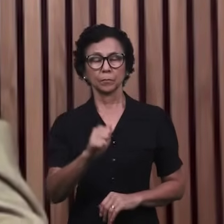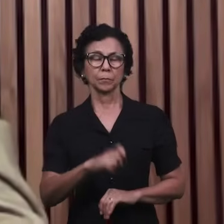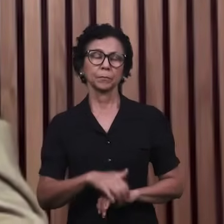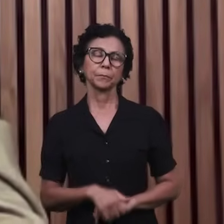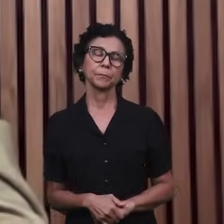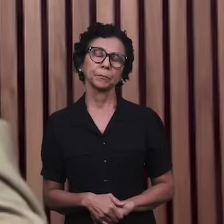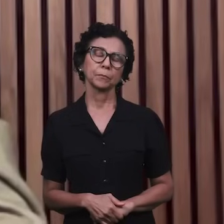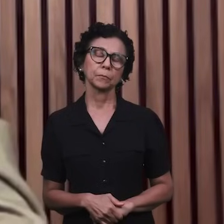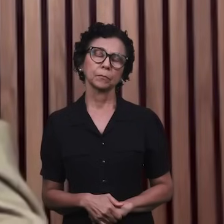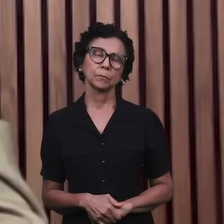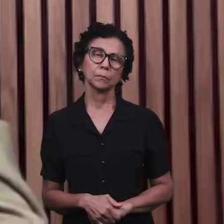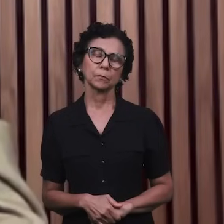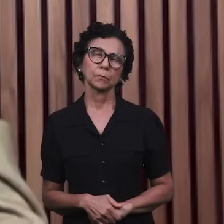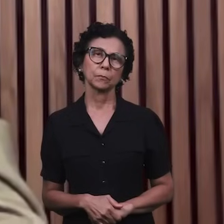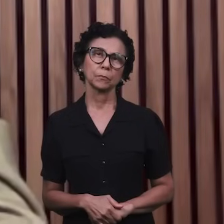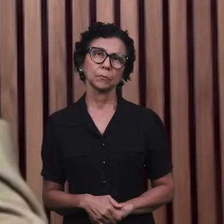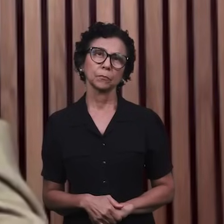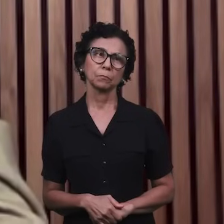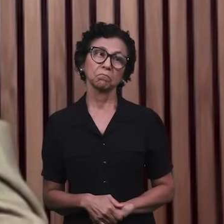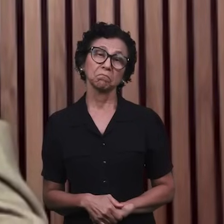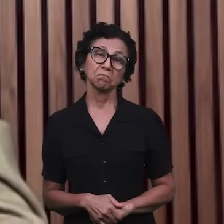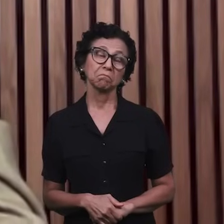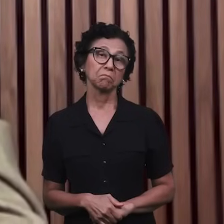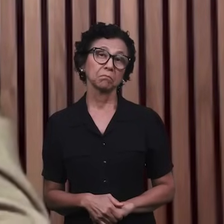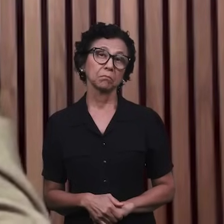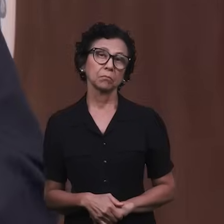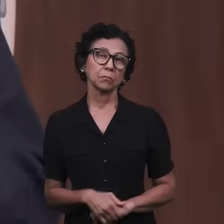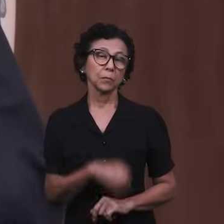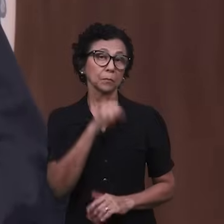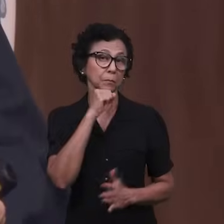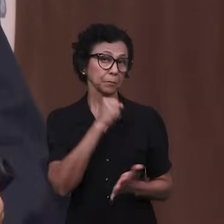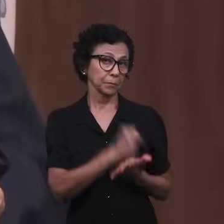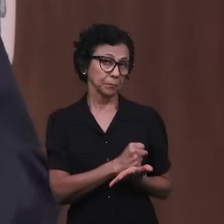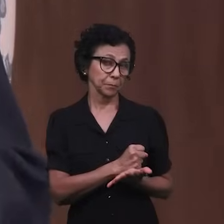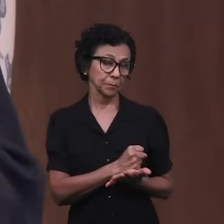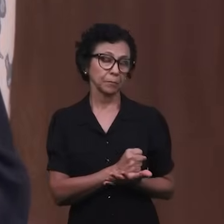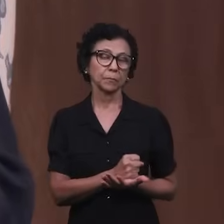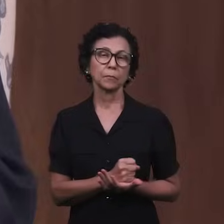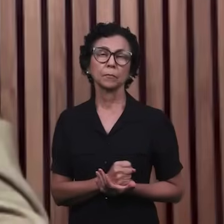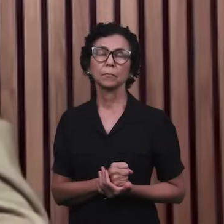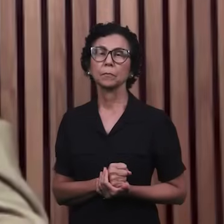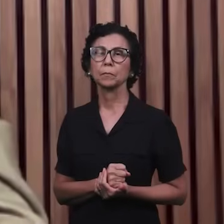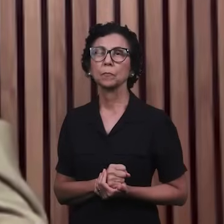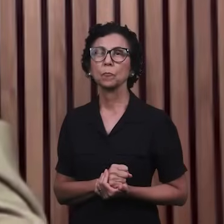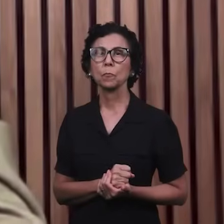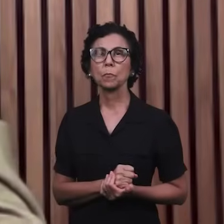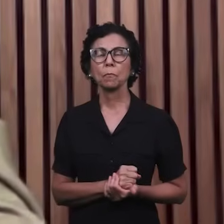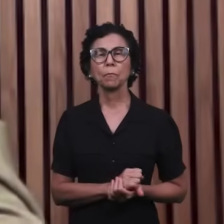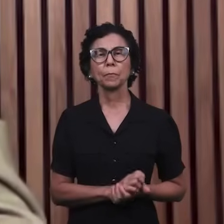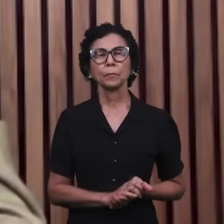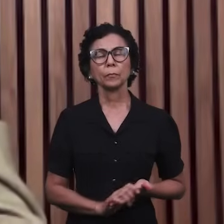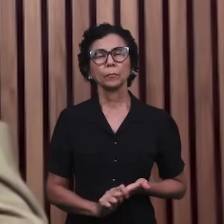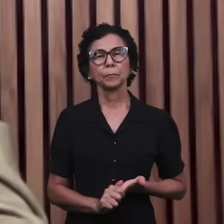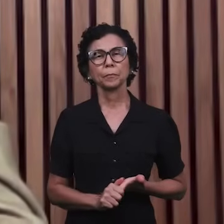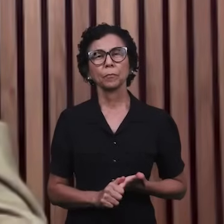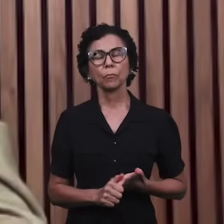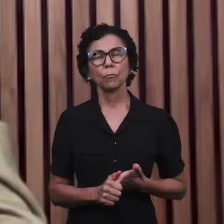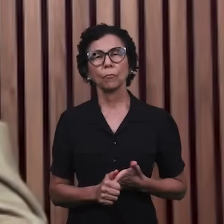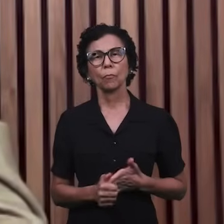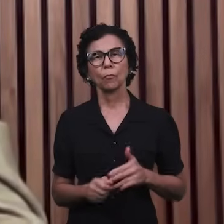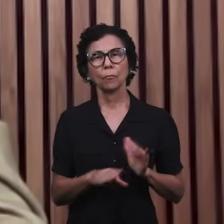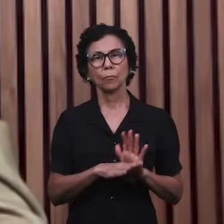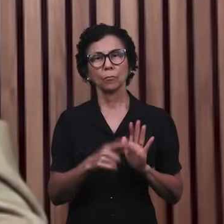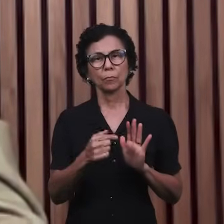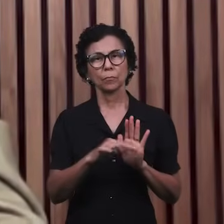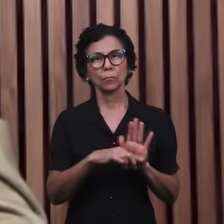7:12 a 7:26. Perfeitamente. Então, Isso no Velho Testamento. Ainda tem mais um pode versículo em